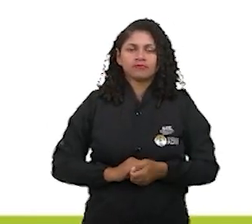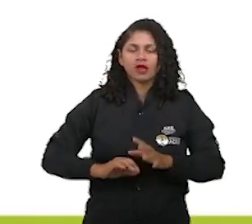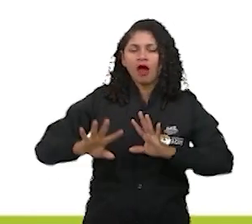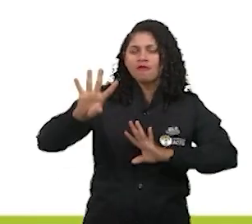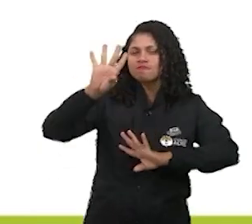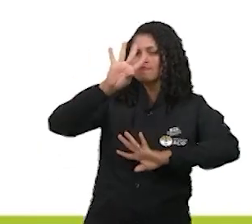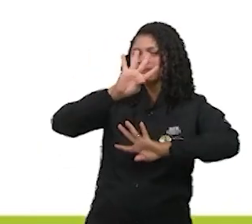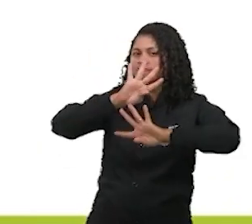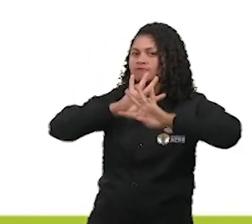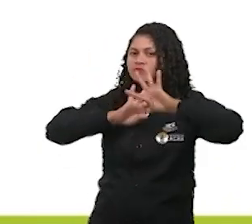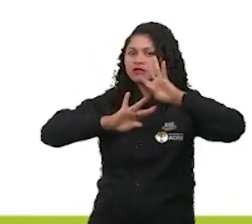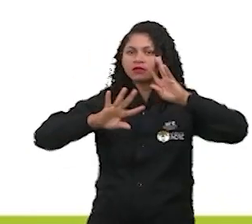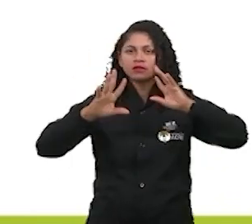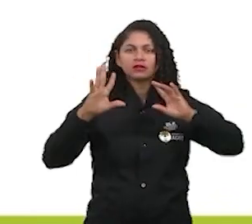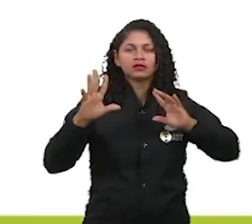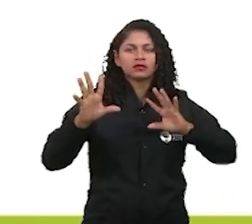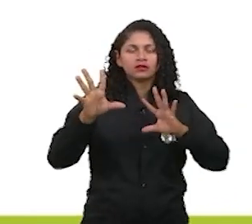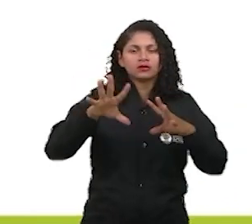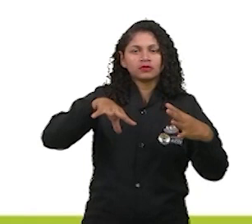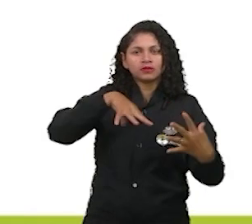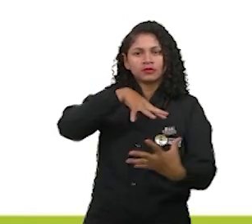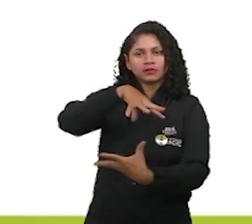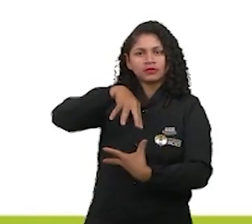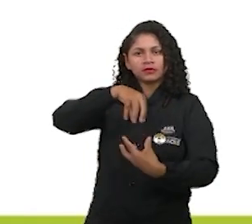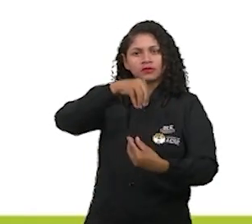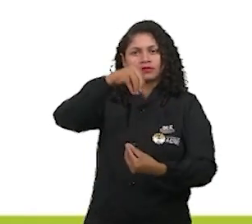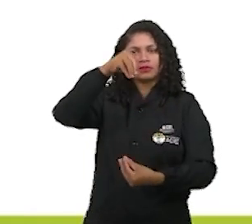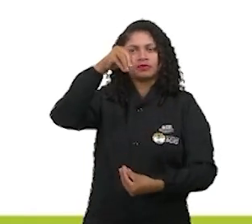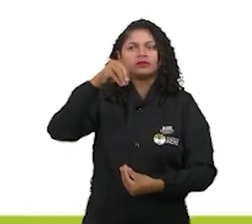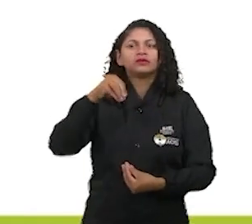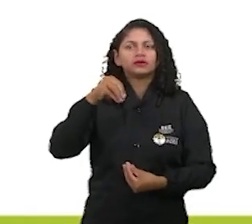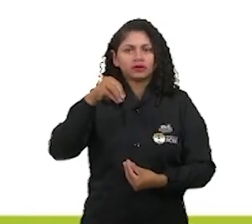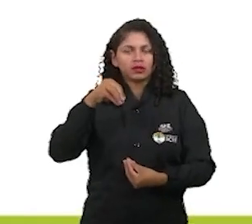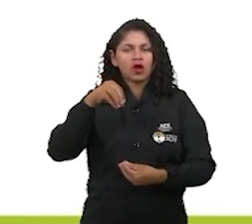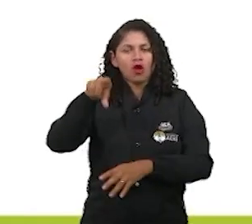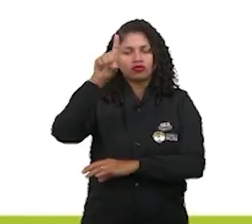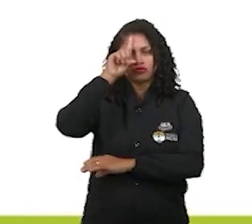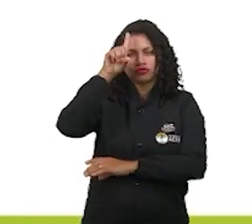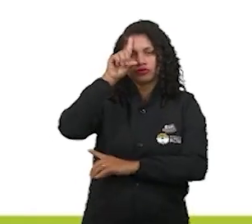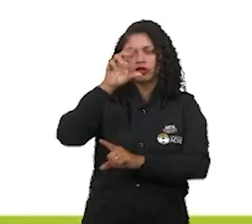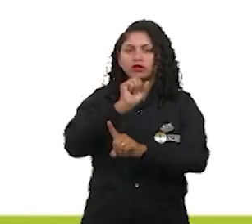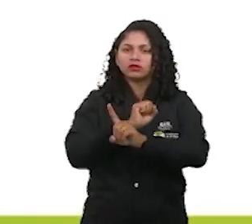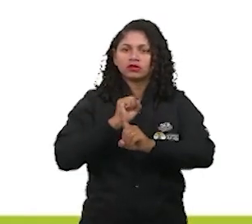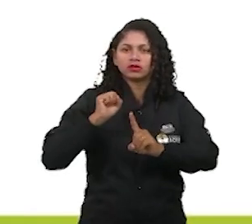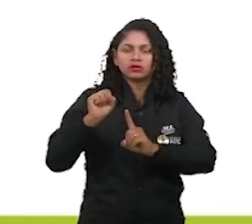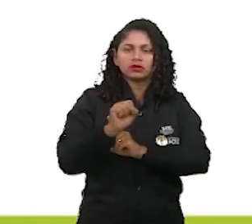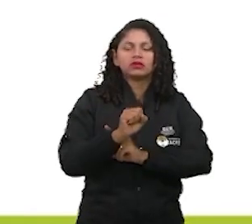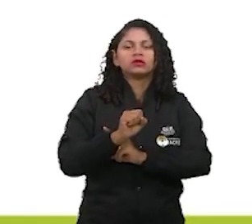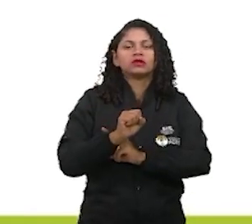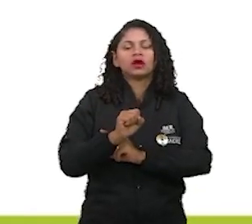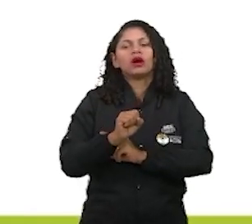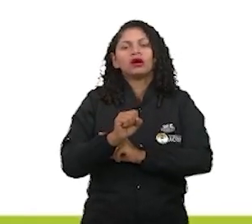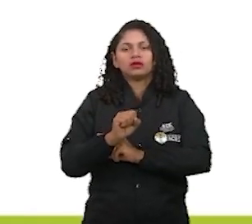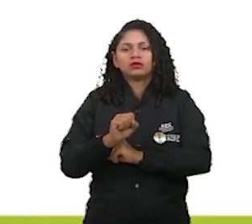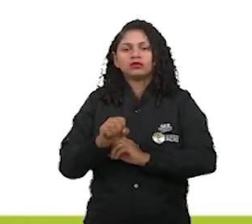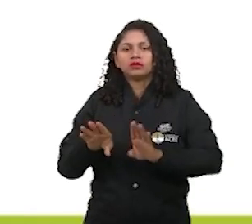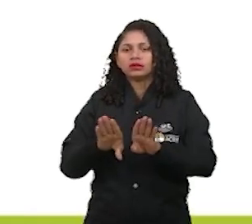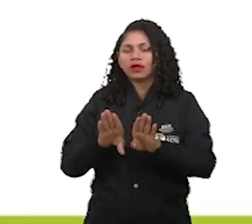alma, cotidiano e social e, claro, né, bossa nova. Vamos lá? Alguns poemas